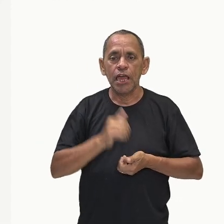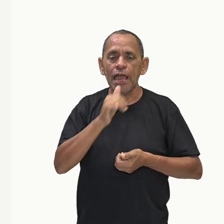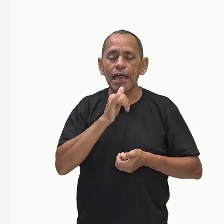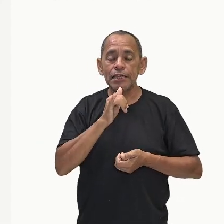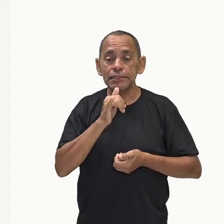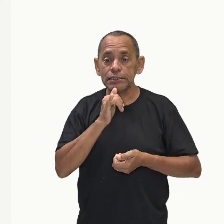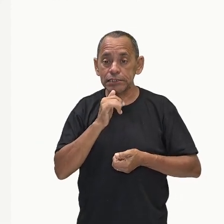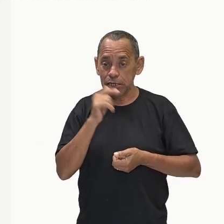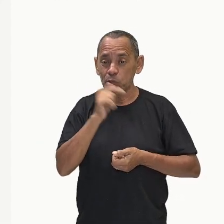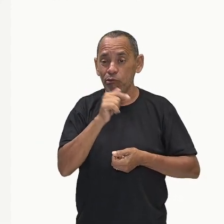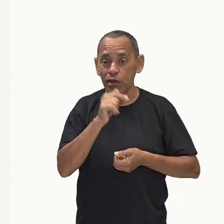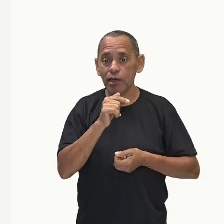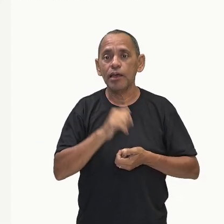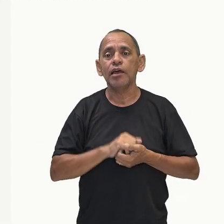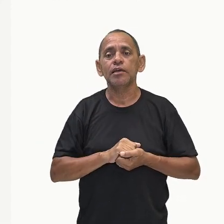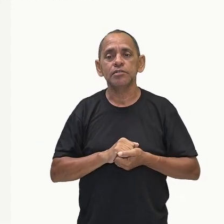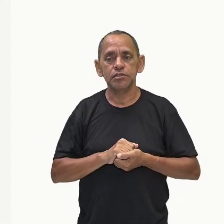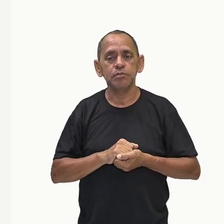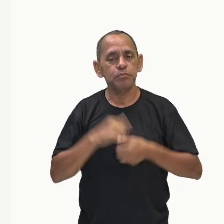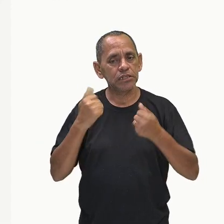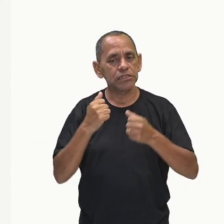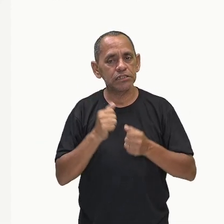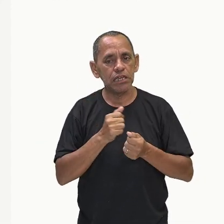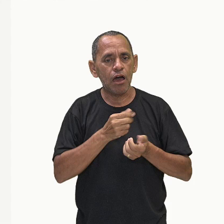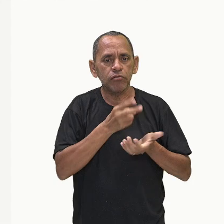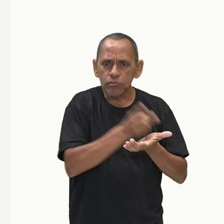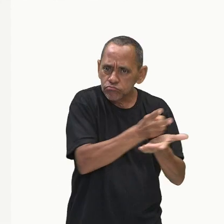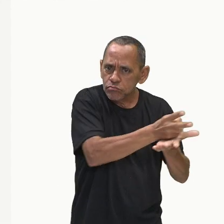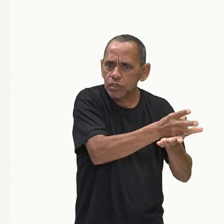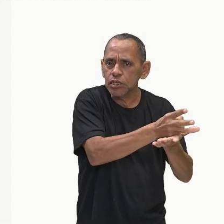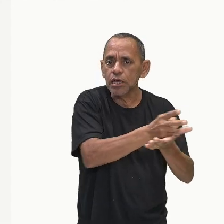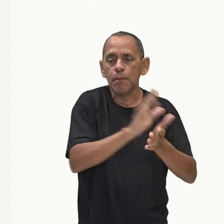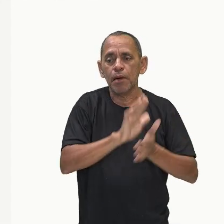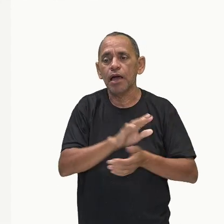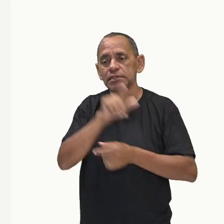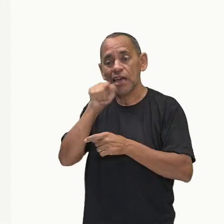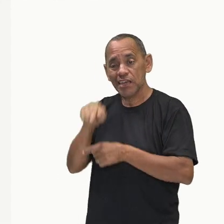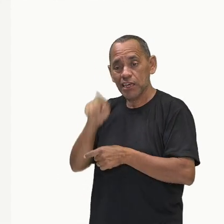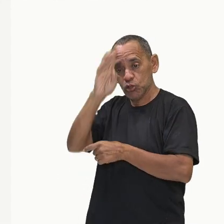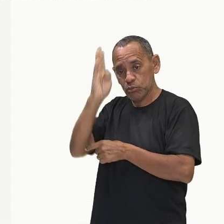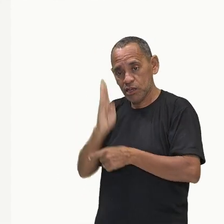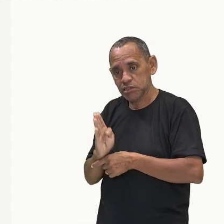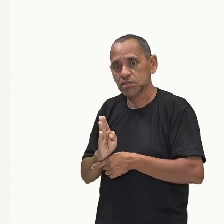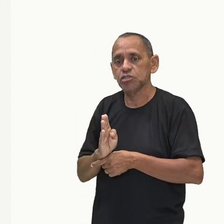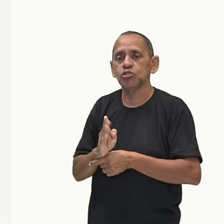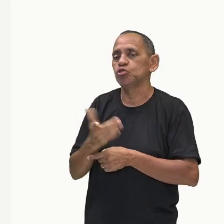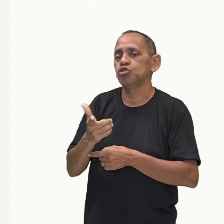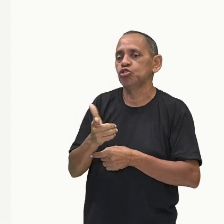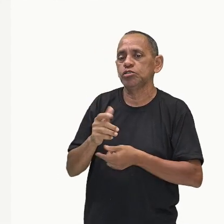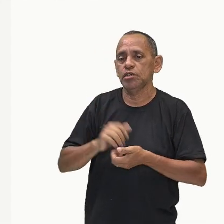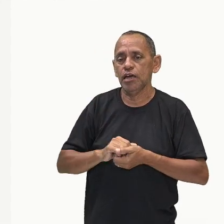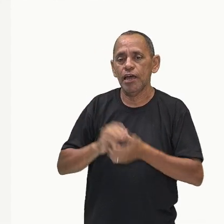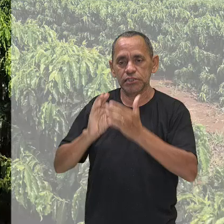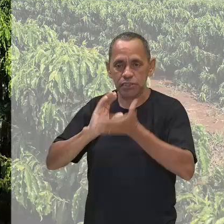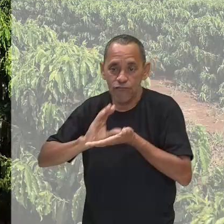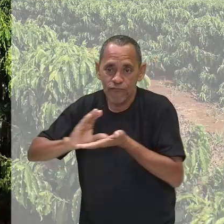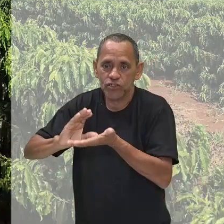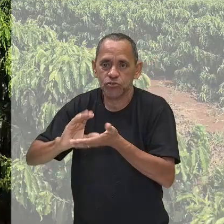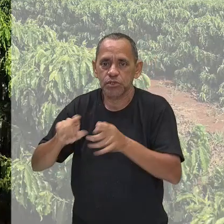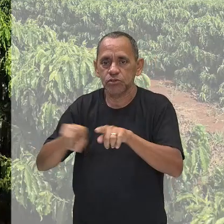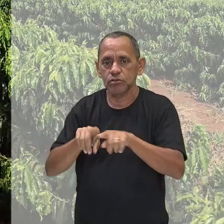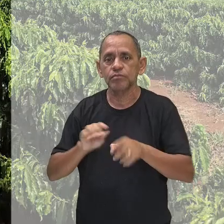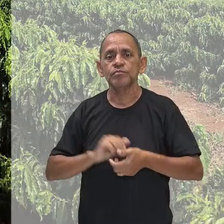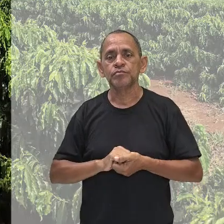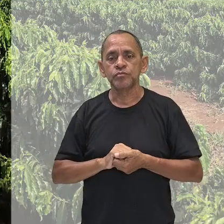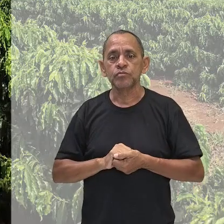ser seguido que os ingleses queriam evitar aqui nos trópicos, tá, gente? Então a gente vê que vários encraves políticos e o